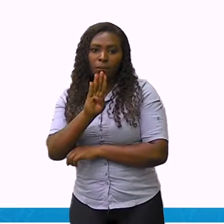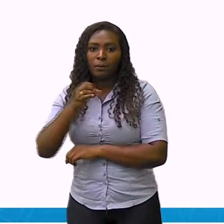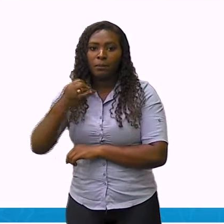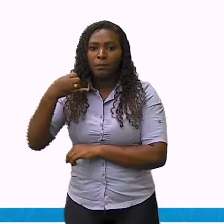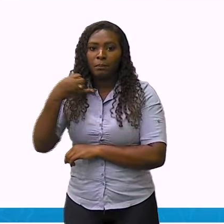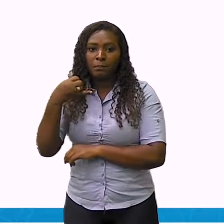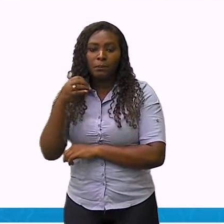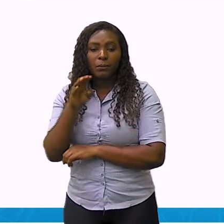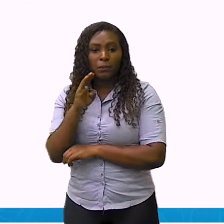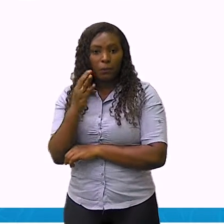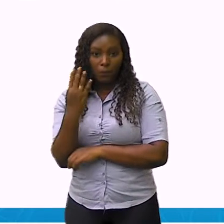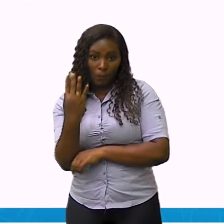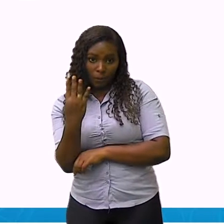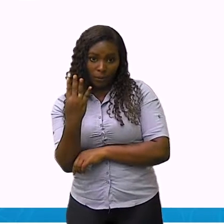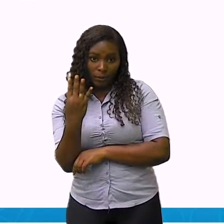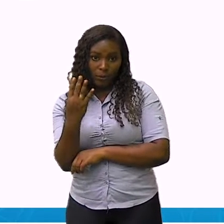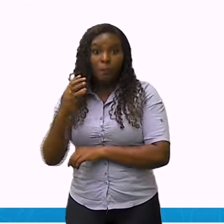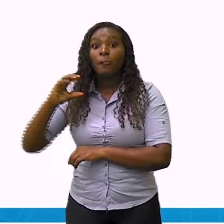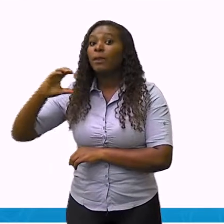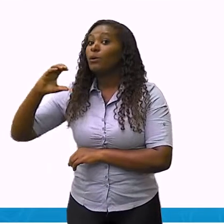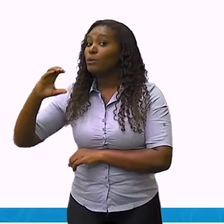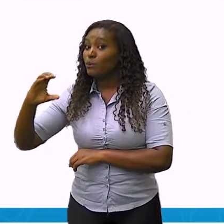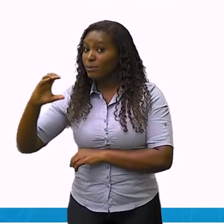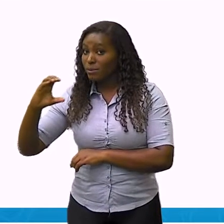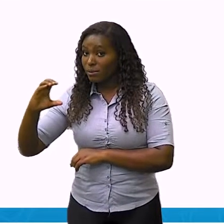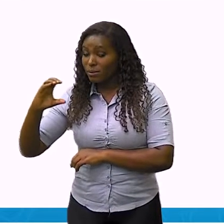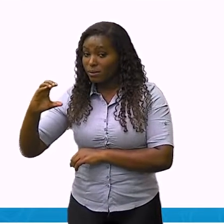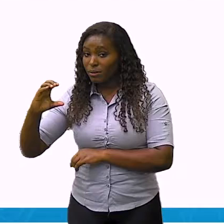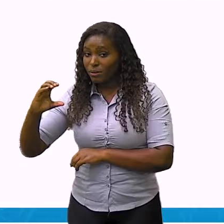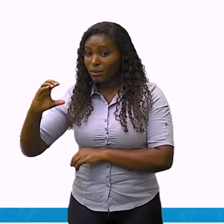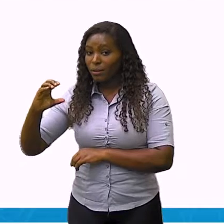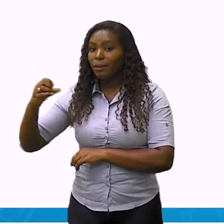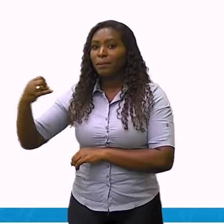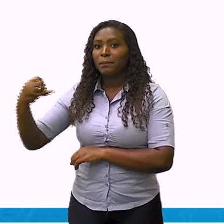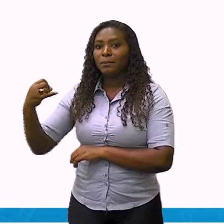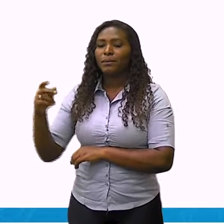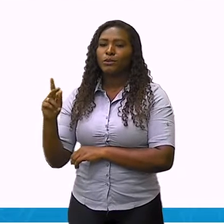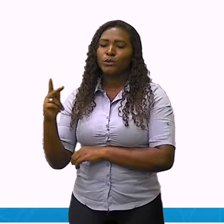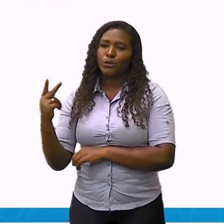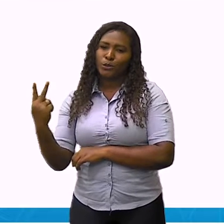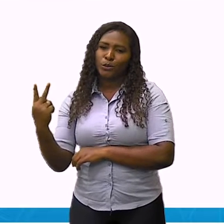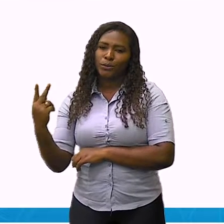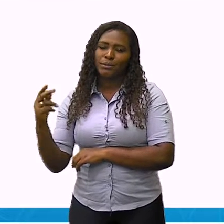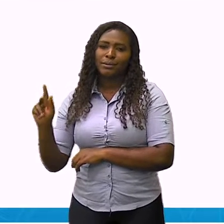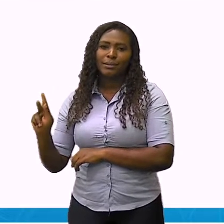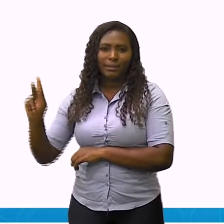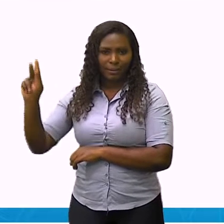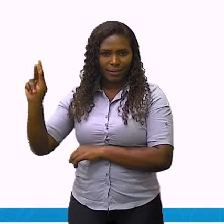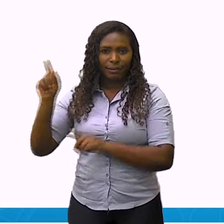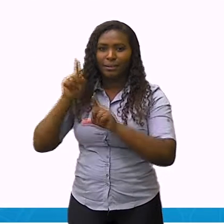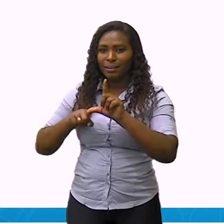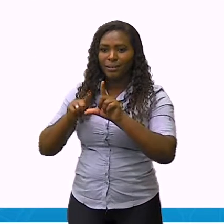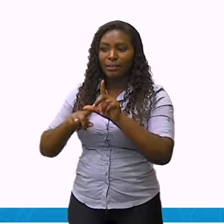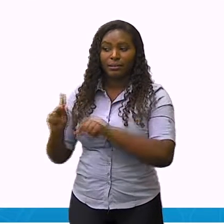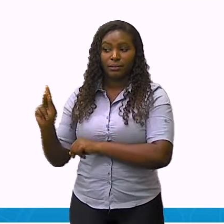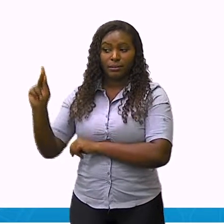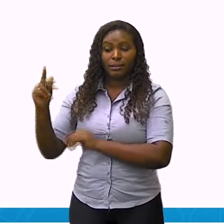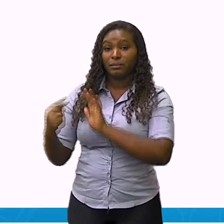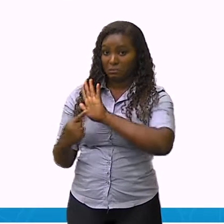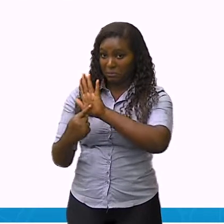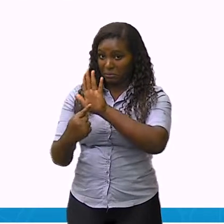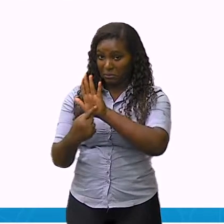o delta, a equação não tem raízes reais, justamente porque